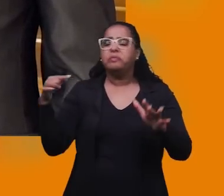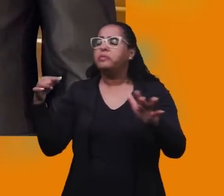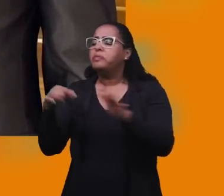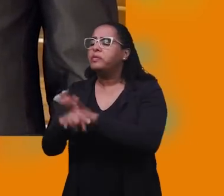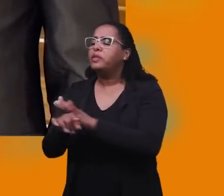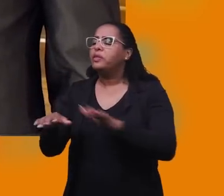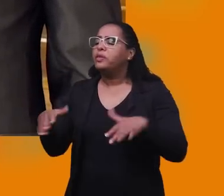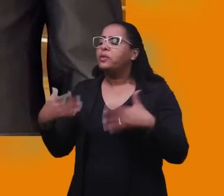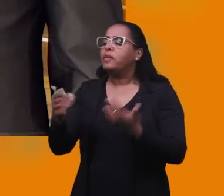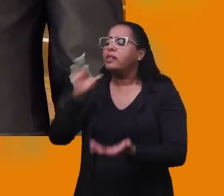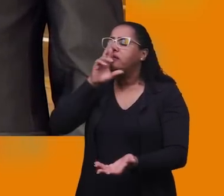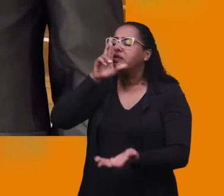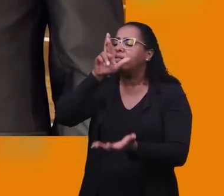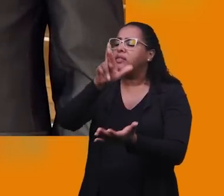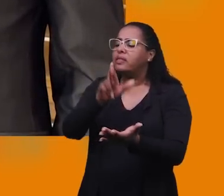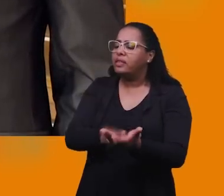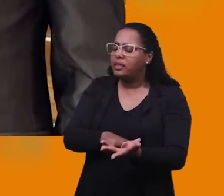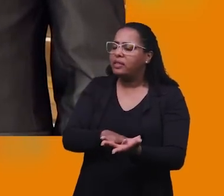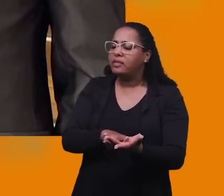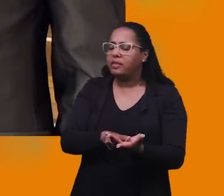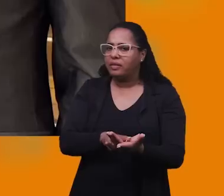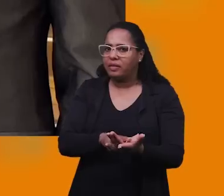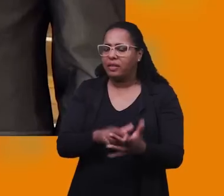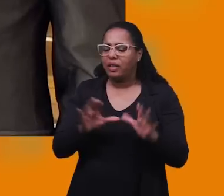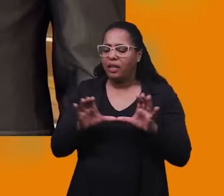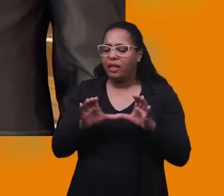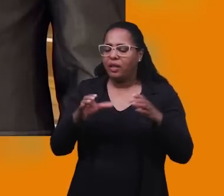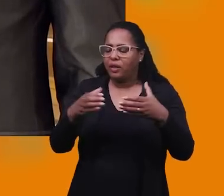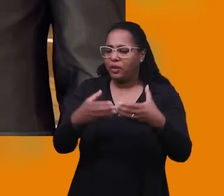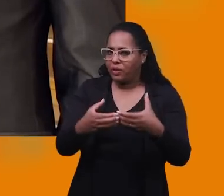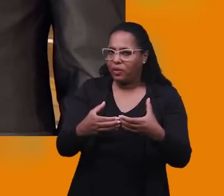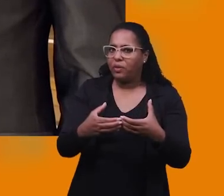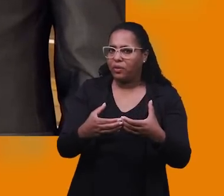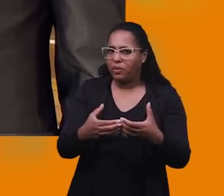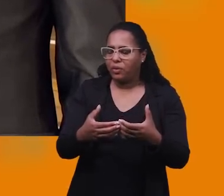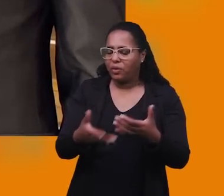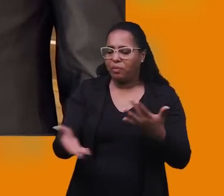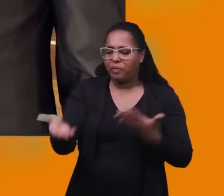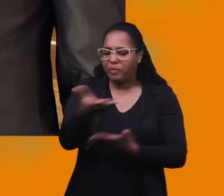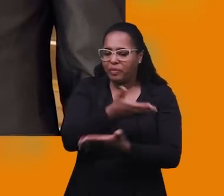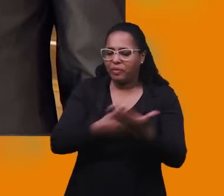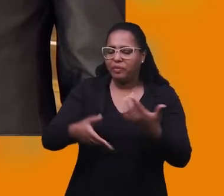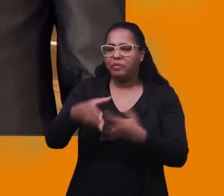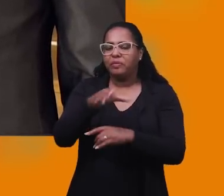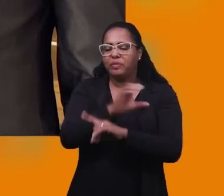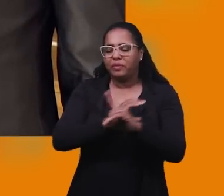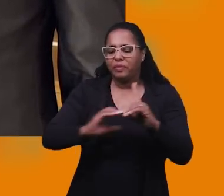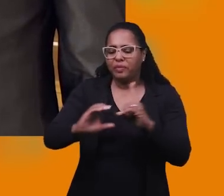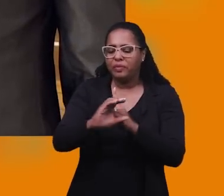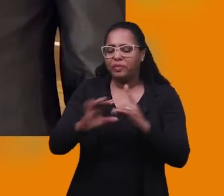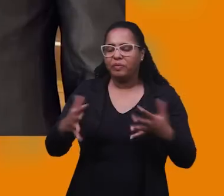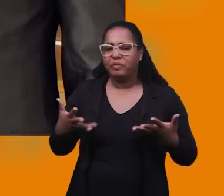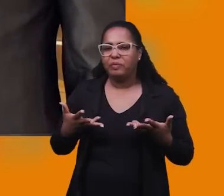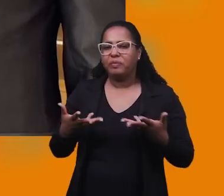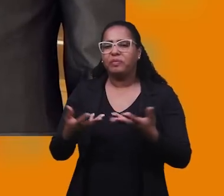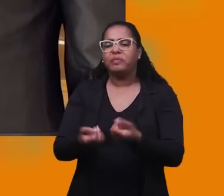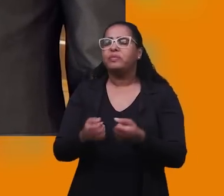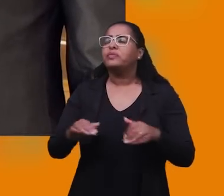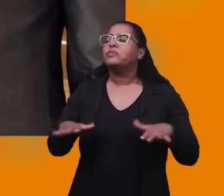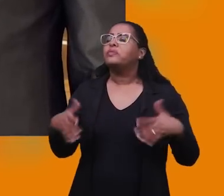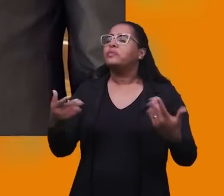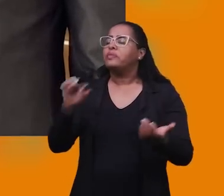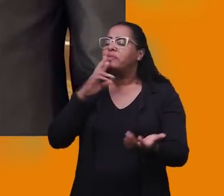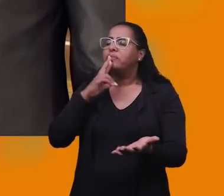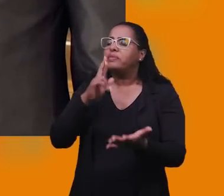Senhor quais são os frutos que nós das classes, nós agora participamos de um culto maravilhoso, e quais os